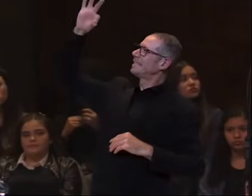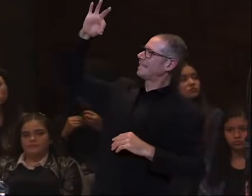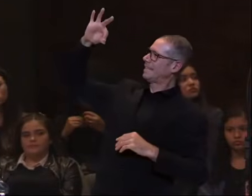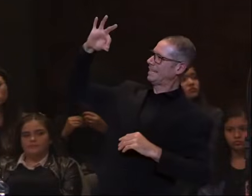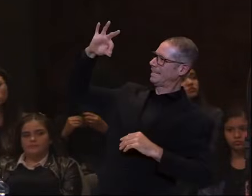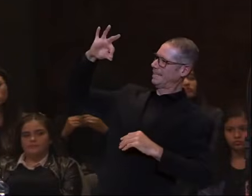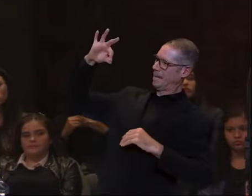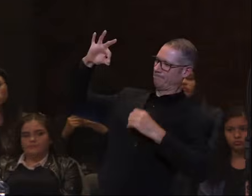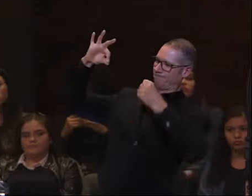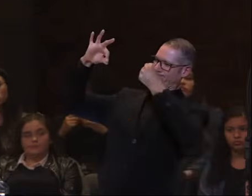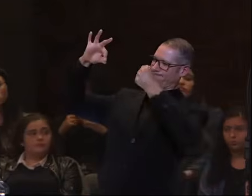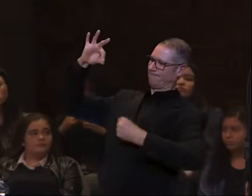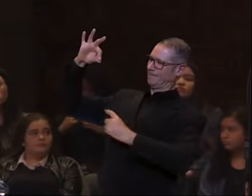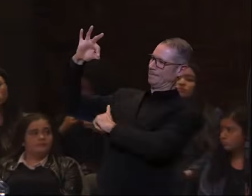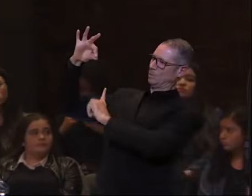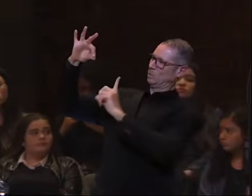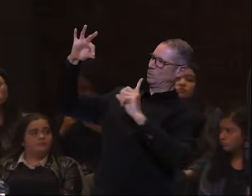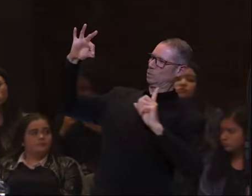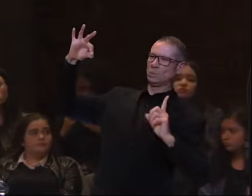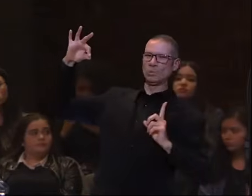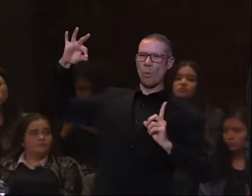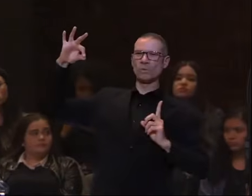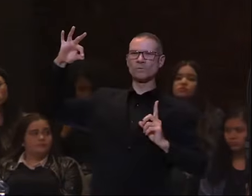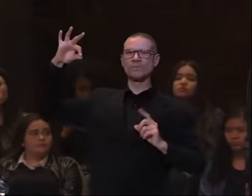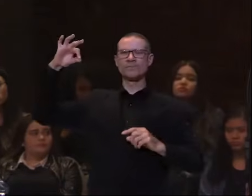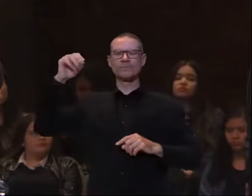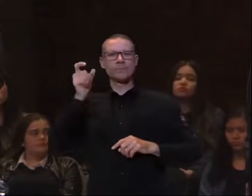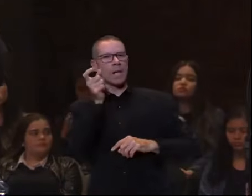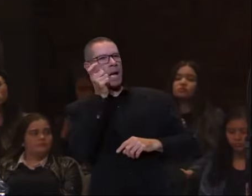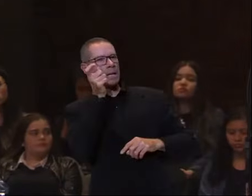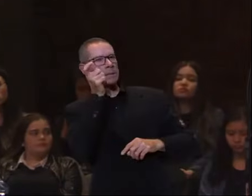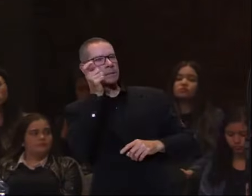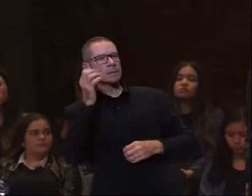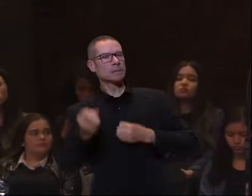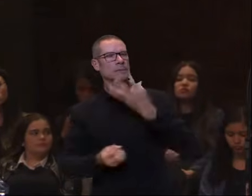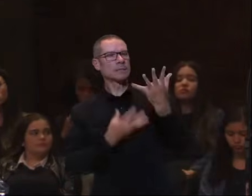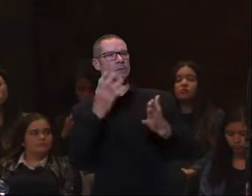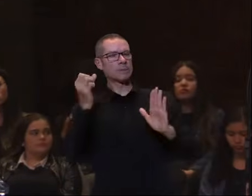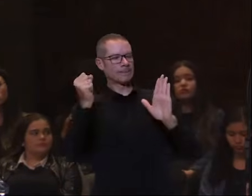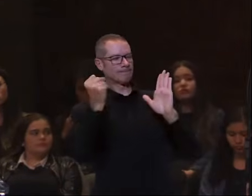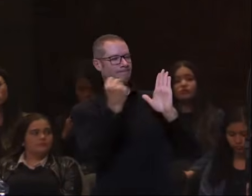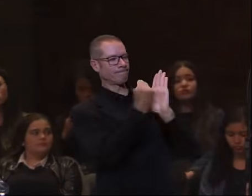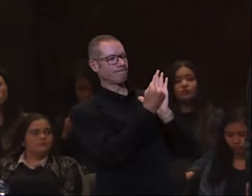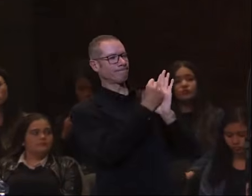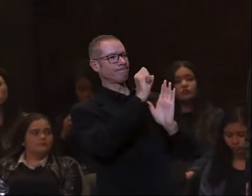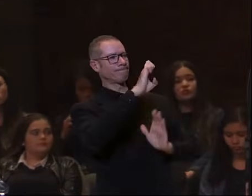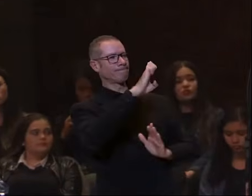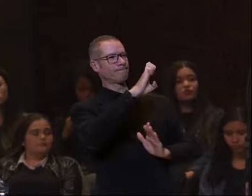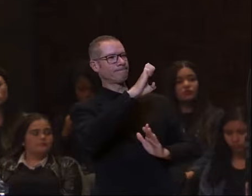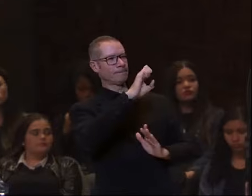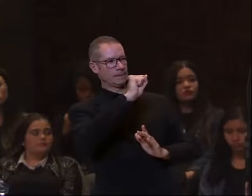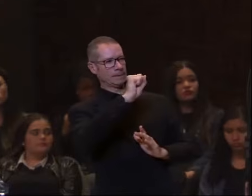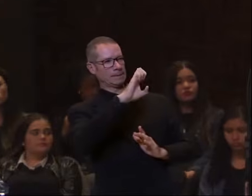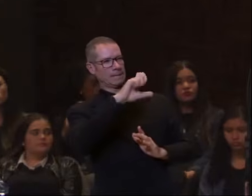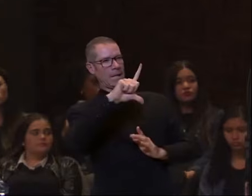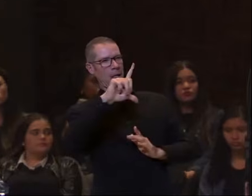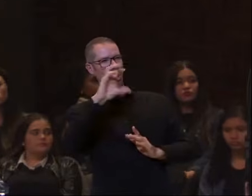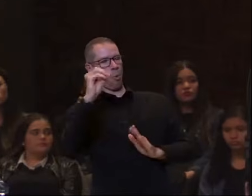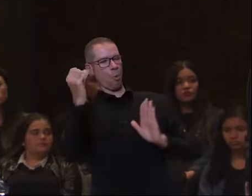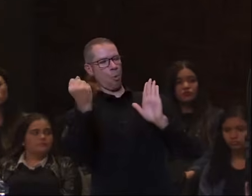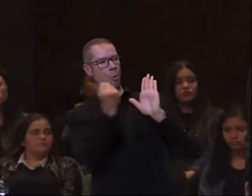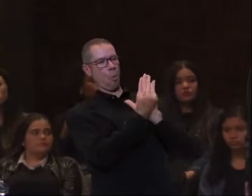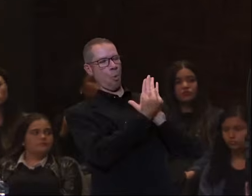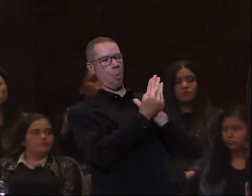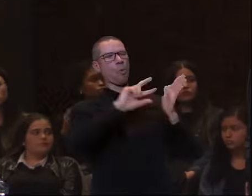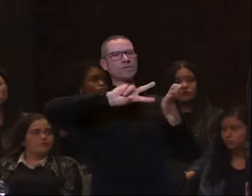herança. E eu acho interessante essa expressão selo, ela representa algumas coisas